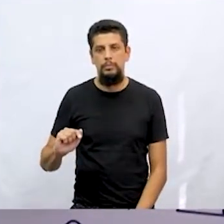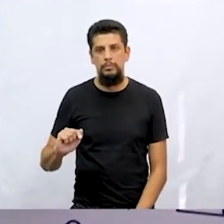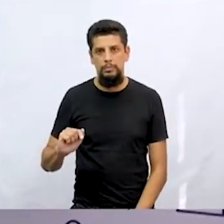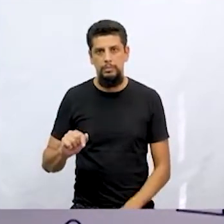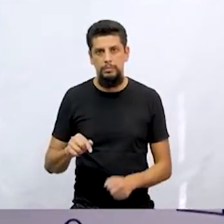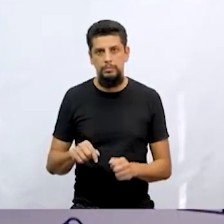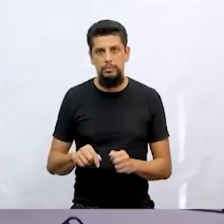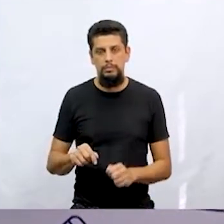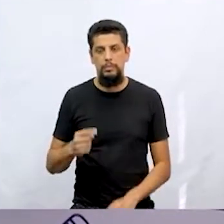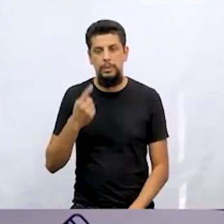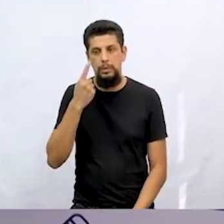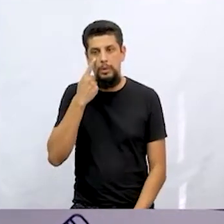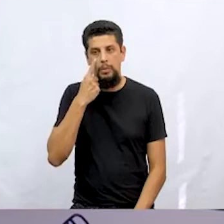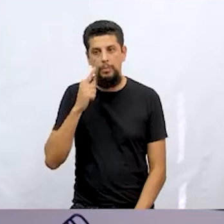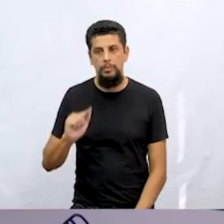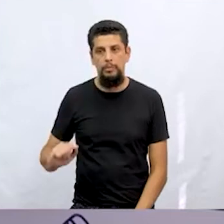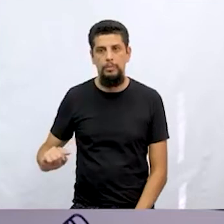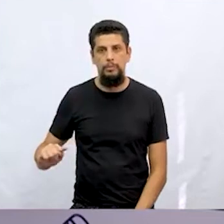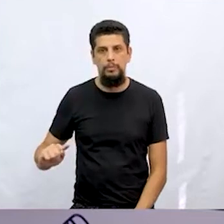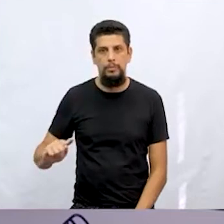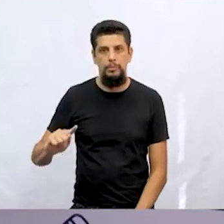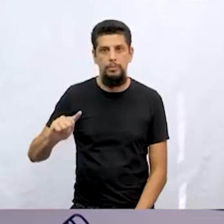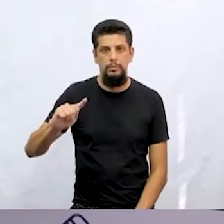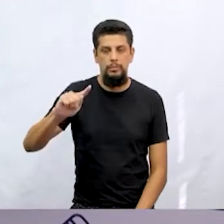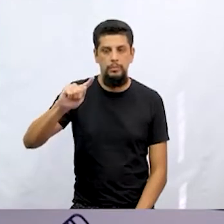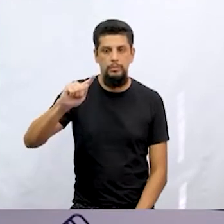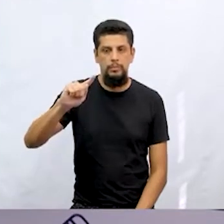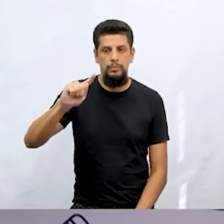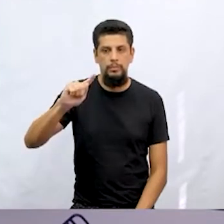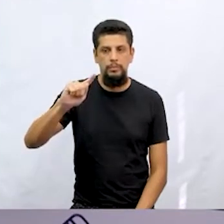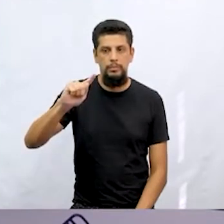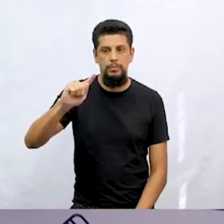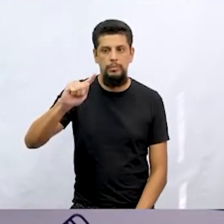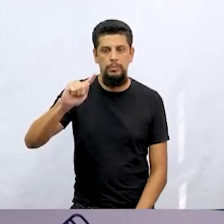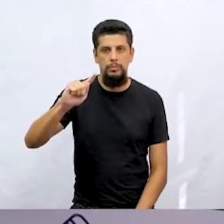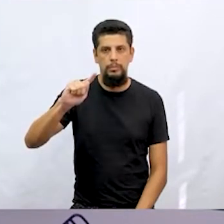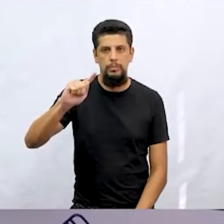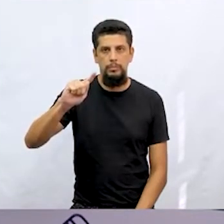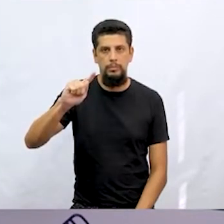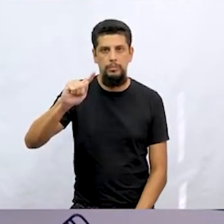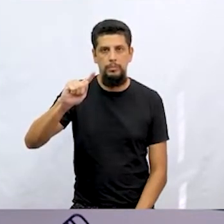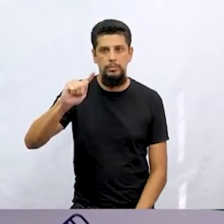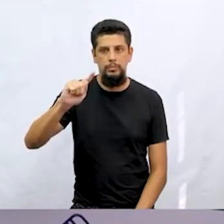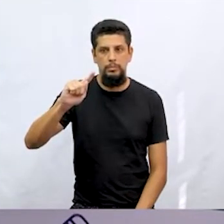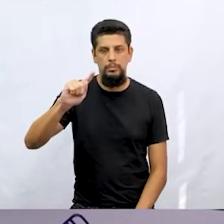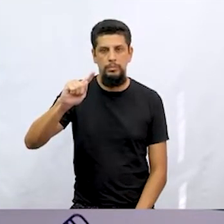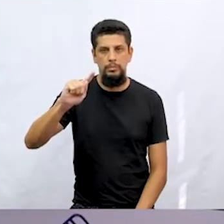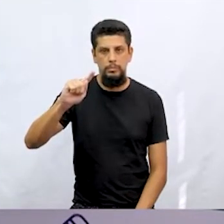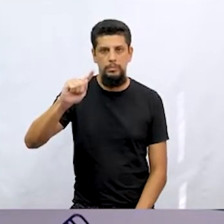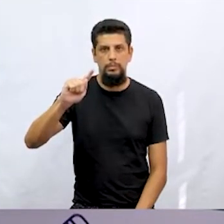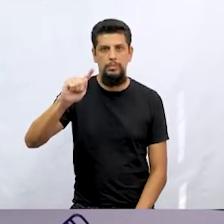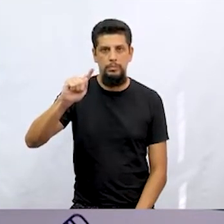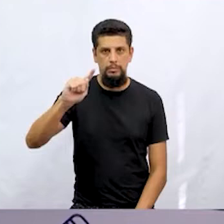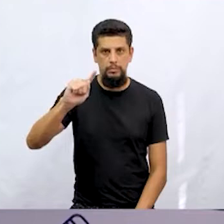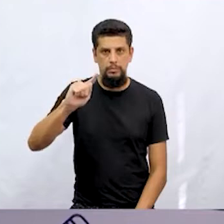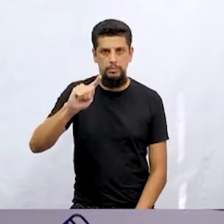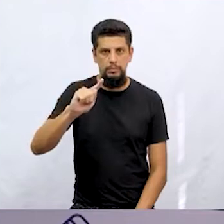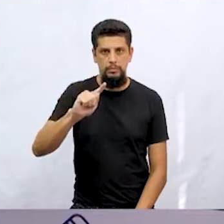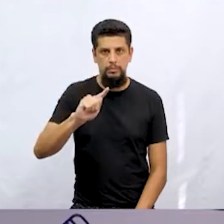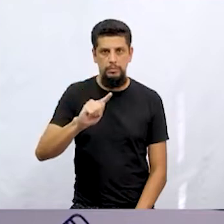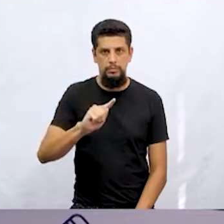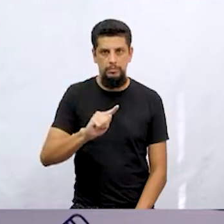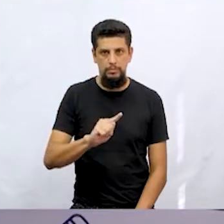meio inclinado, meio inclinado, né? Assim, ó. Linha reta inclinada. Inclinada. Para cima. Daí eu vou lá em